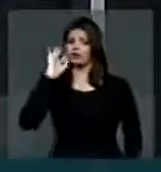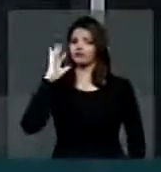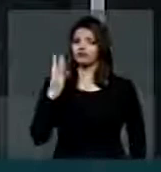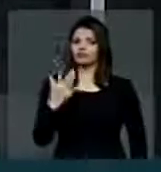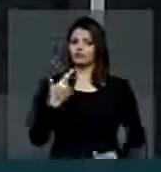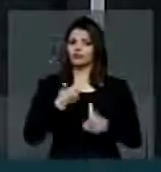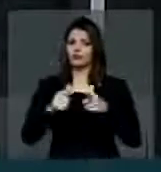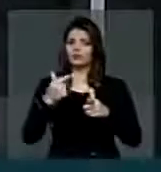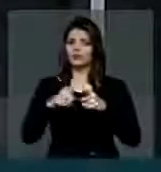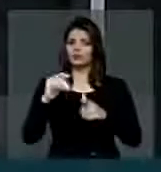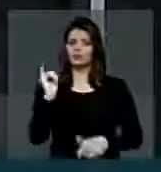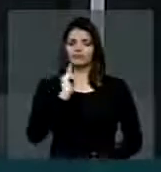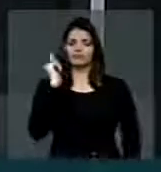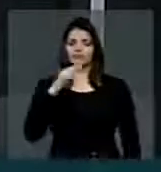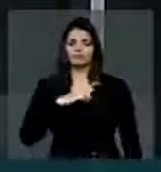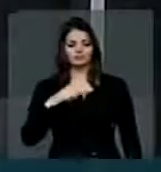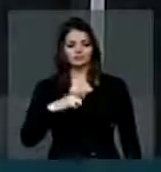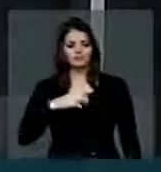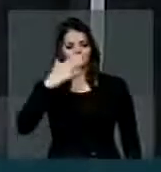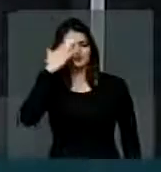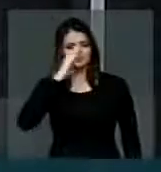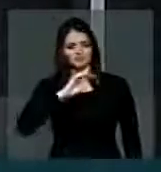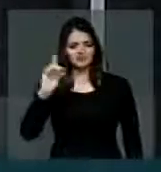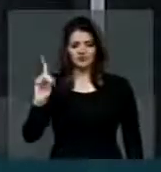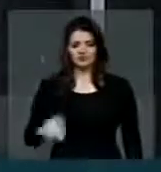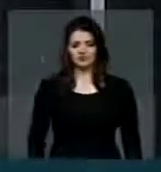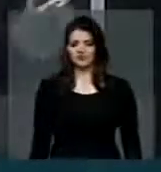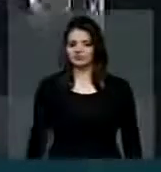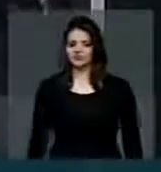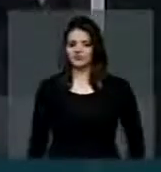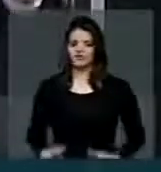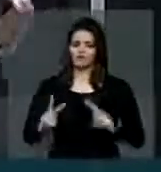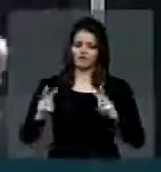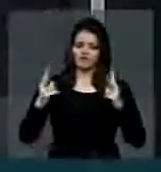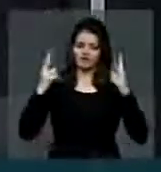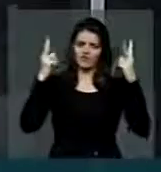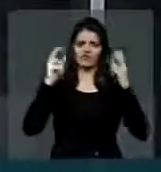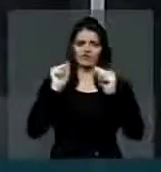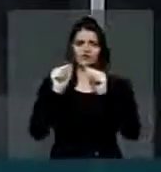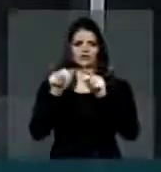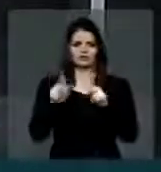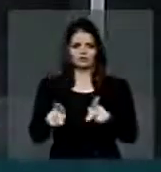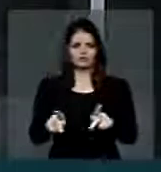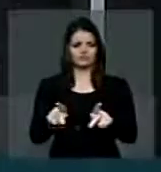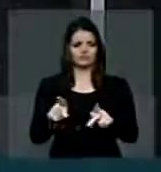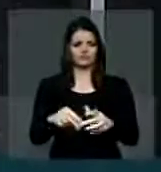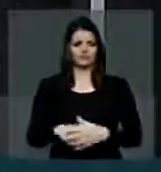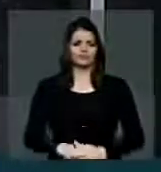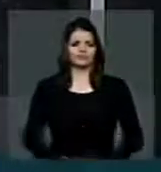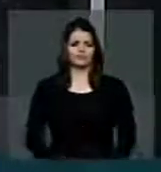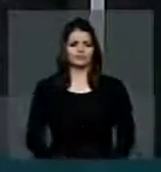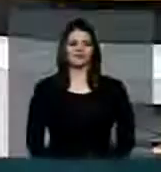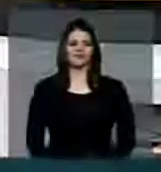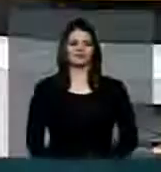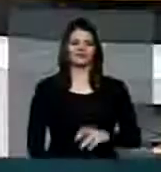de muita importância. Graças a Deus. Viva os aposentados. Rodrigo Castro, 1 minuto.